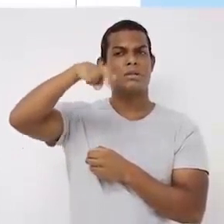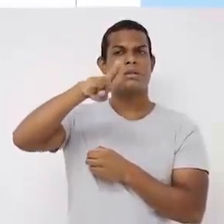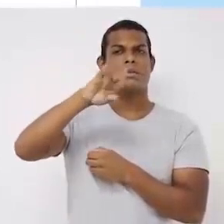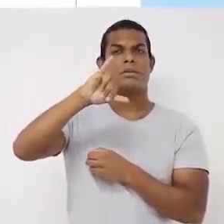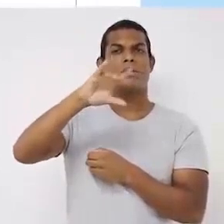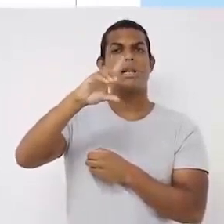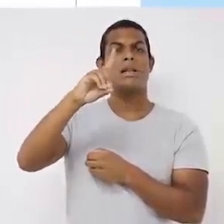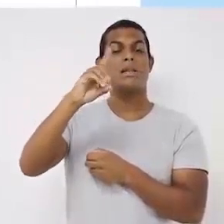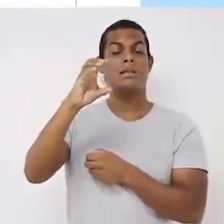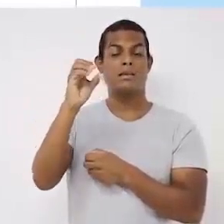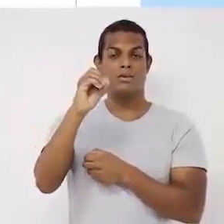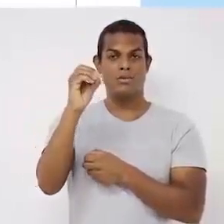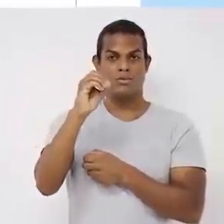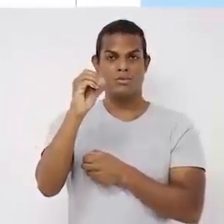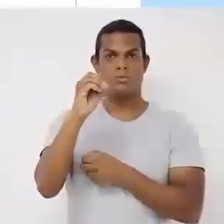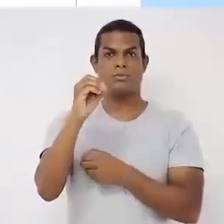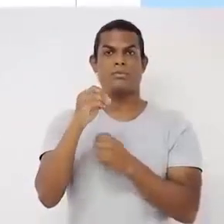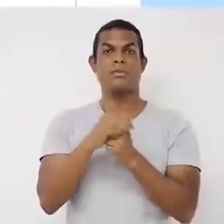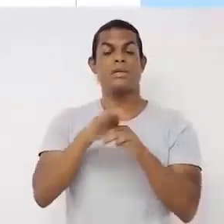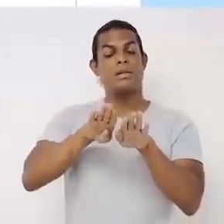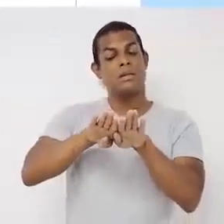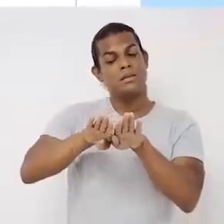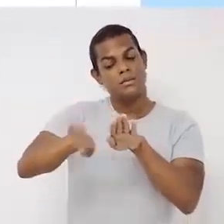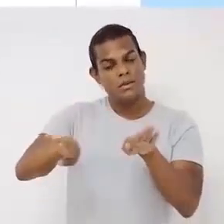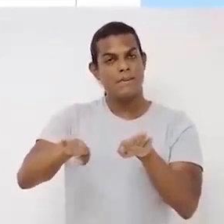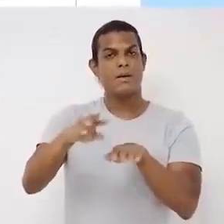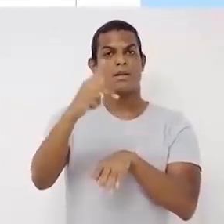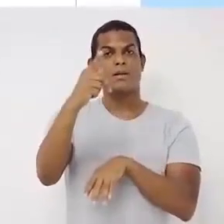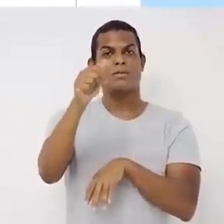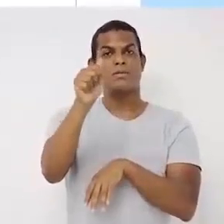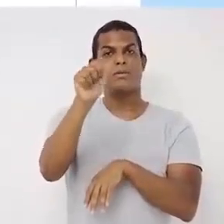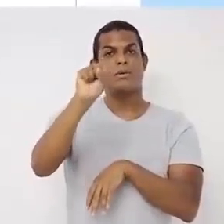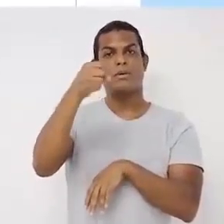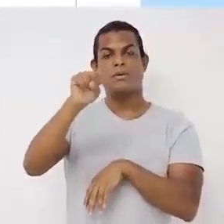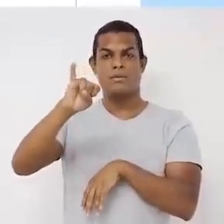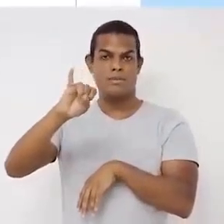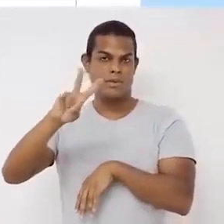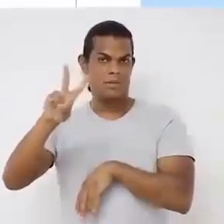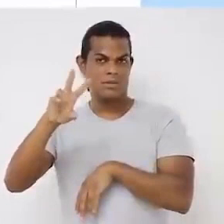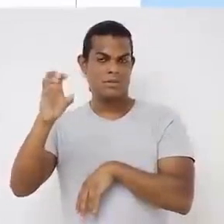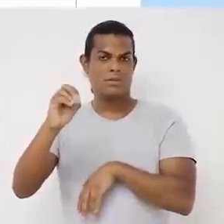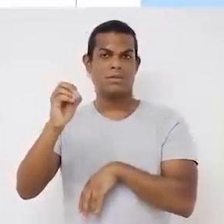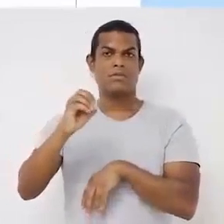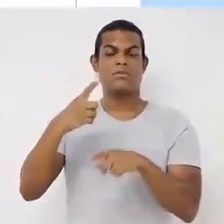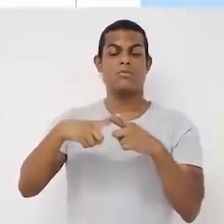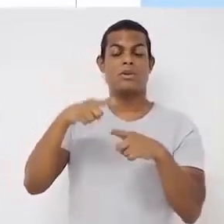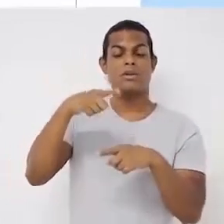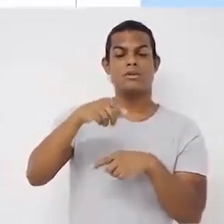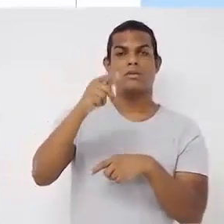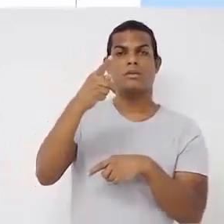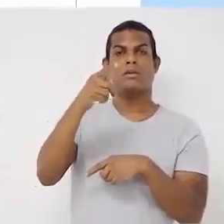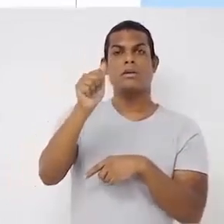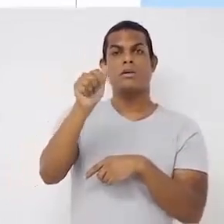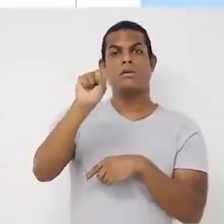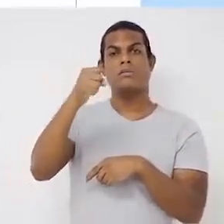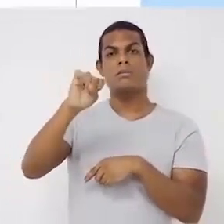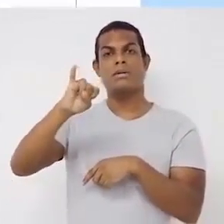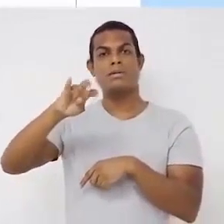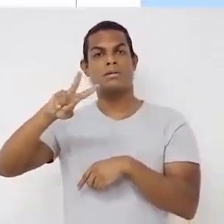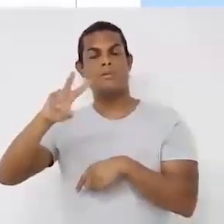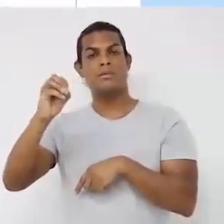do passivo, só que separado do passivo, por passivo representar sempre capital de recursos